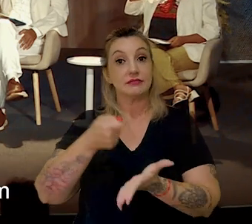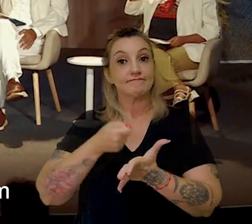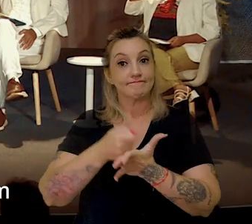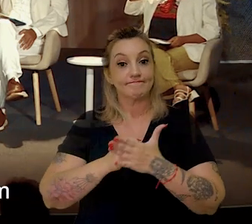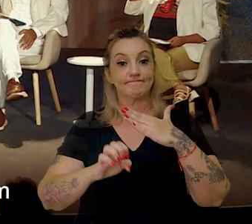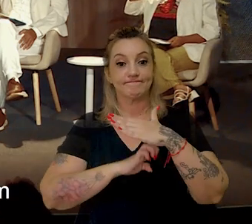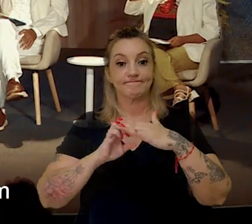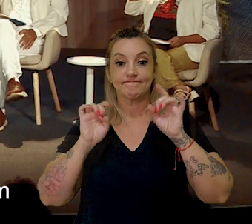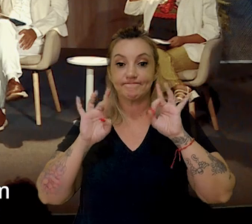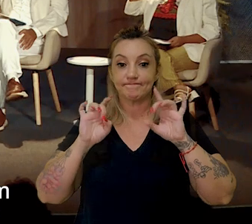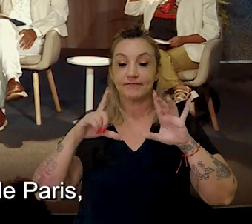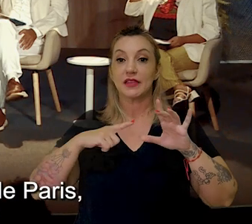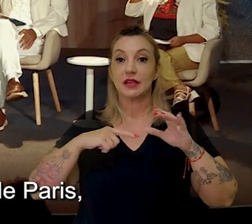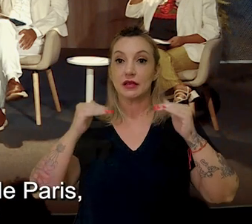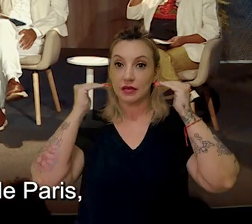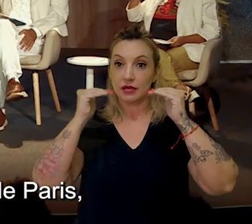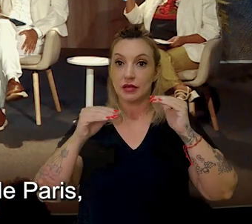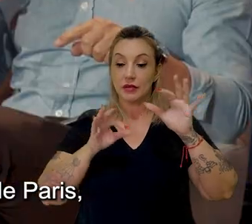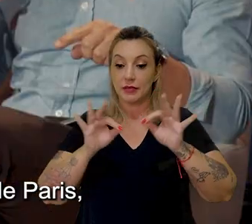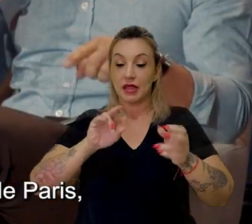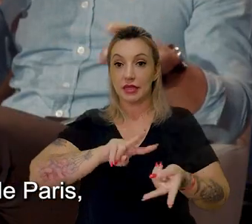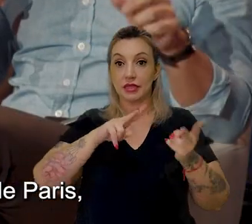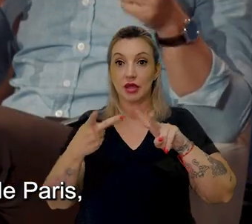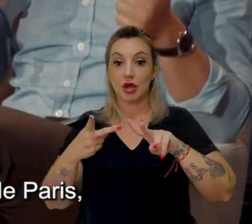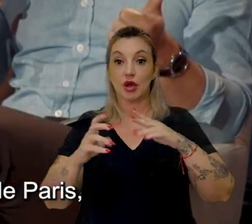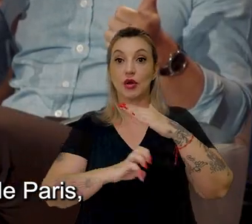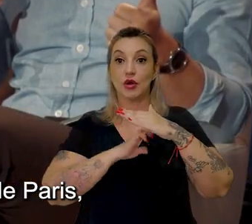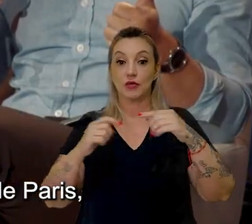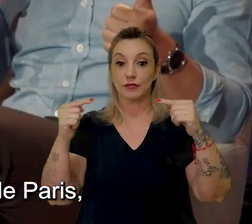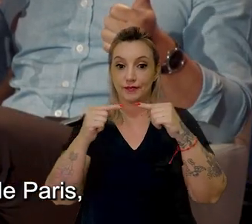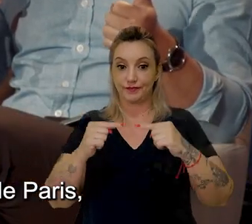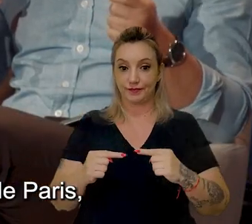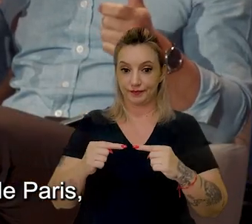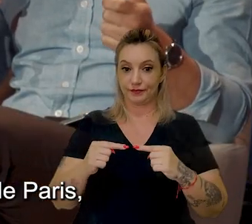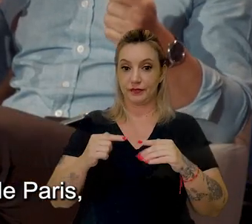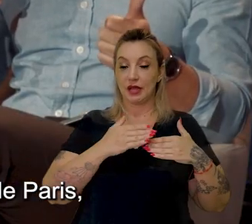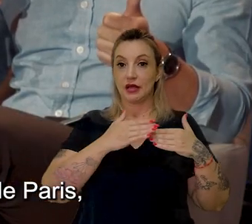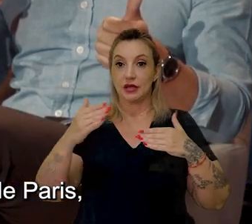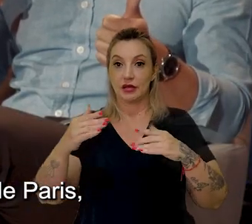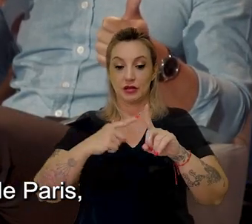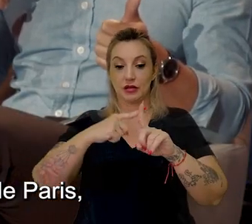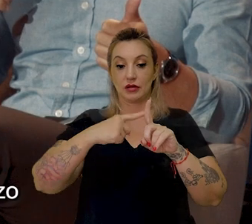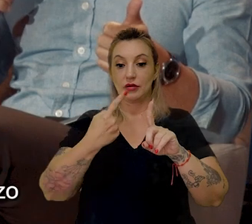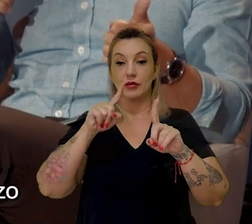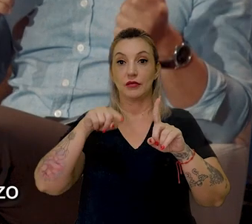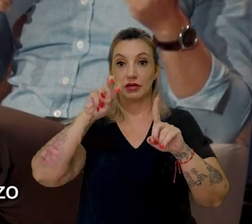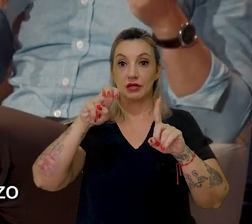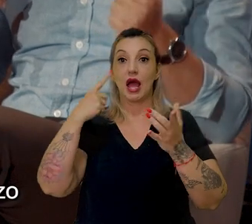empresas especificamente que elas estabeleçam um plano de transição corporativa alinhado com o a trajetória de 1 gra e me do acordo de